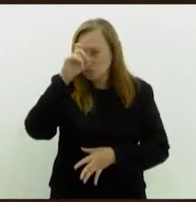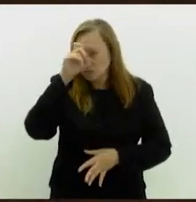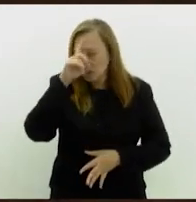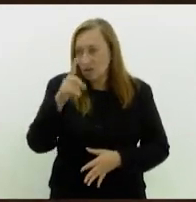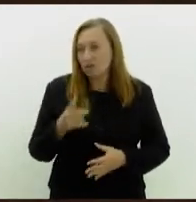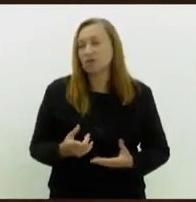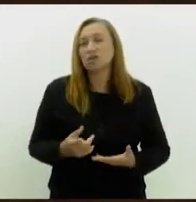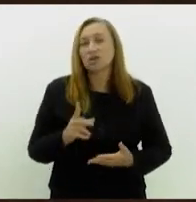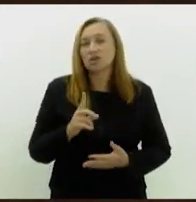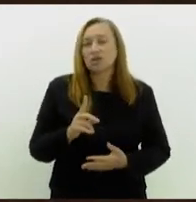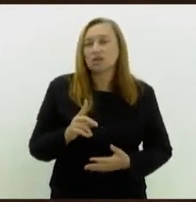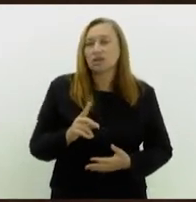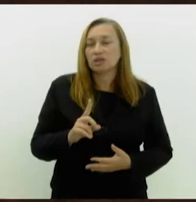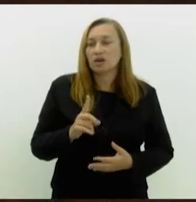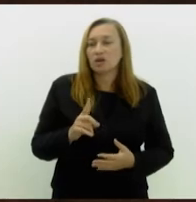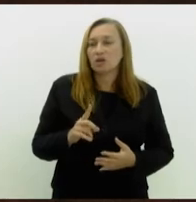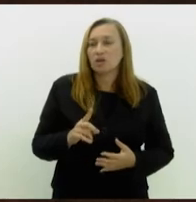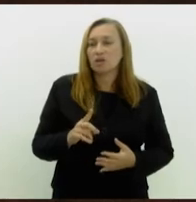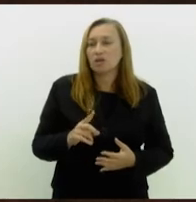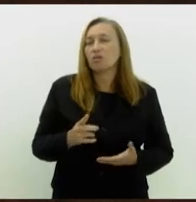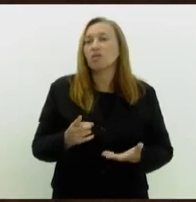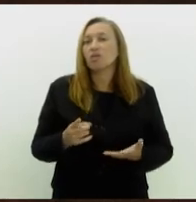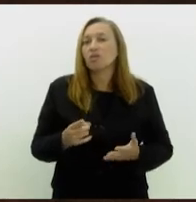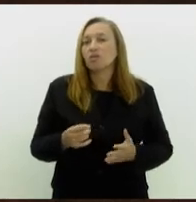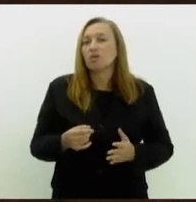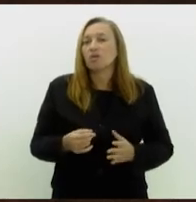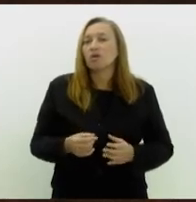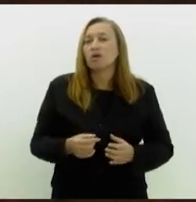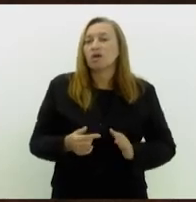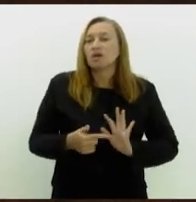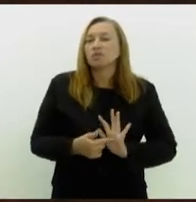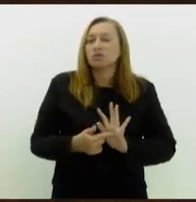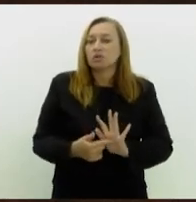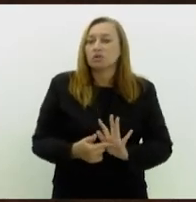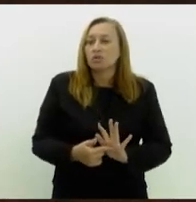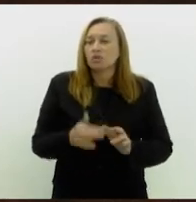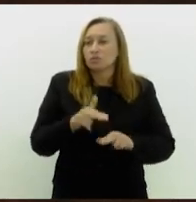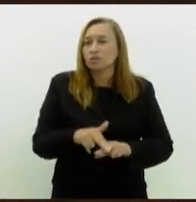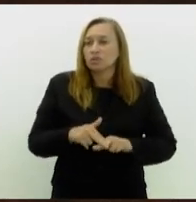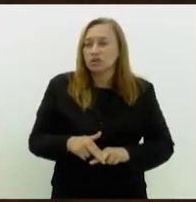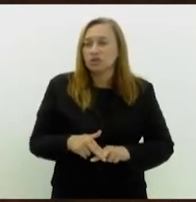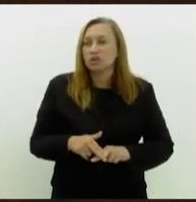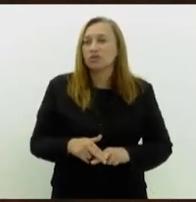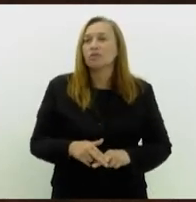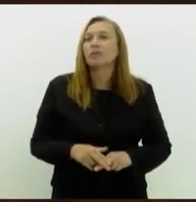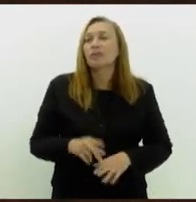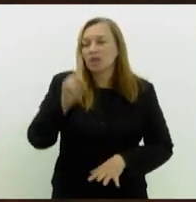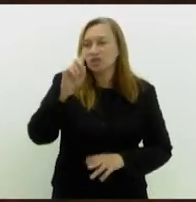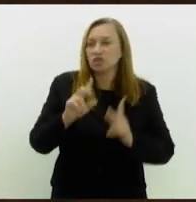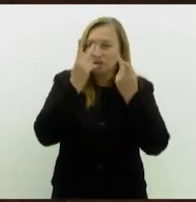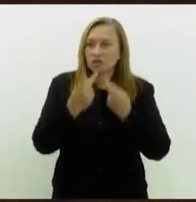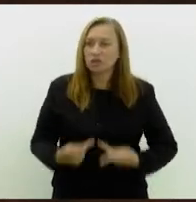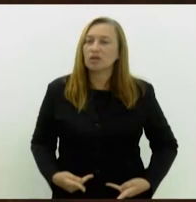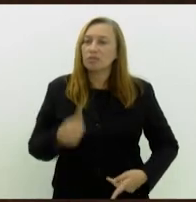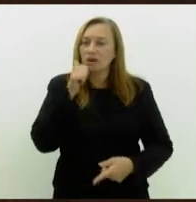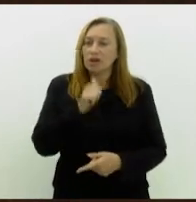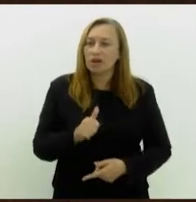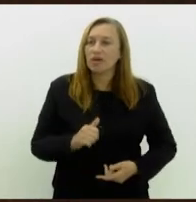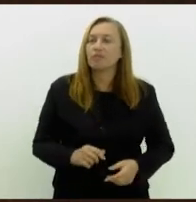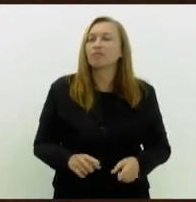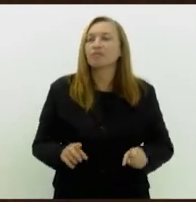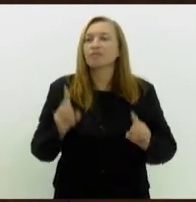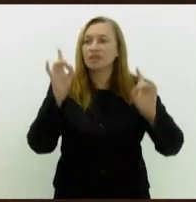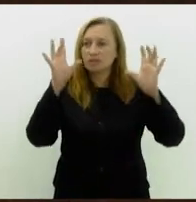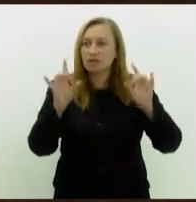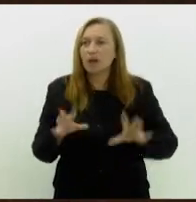saúde então deixa aqui informado que a família segue sendo Acompanhada pela comissão de defesa dos direitos da mulher em especial porque